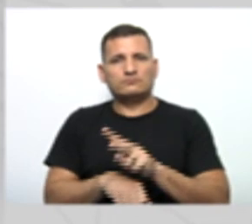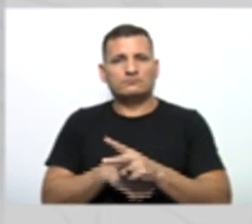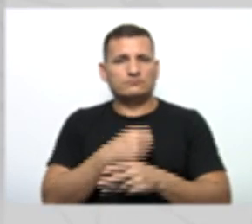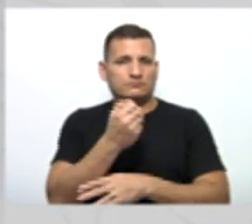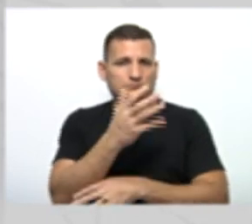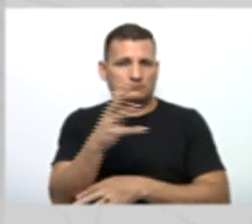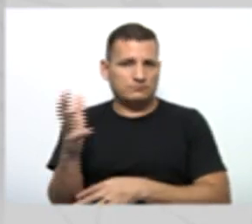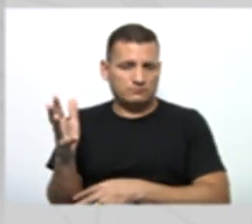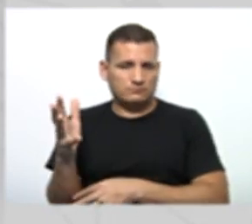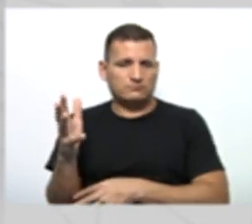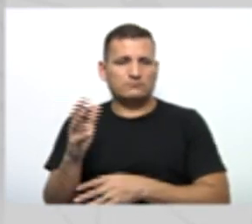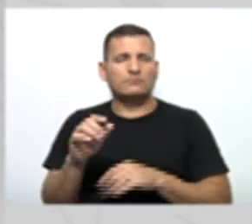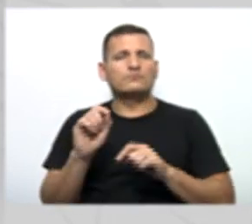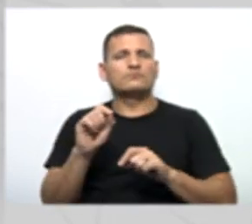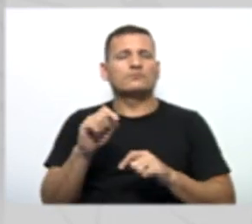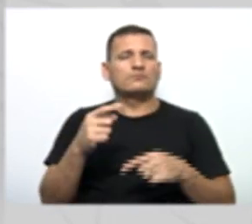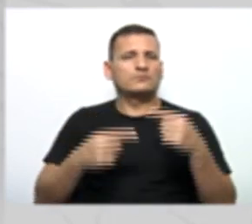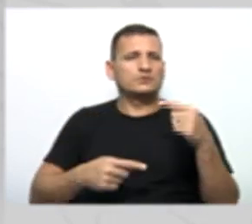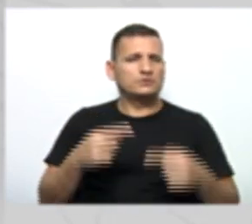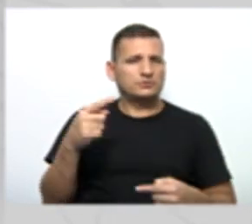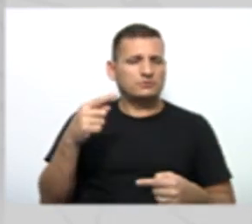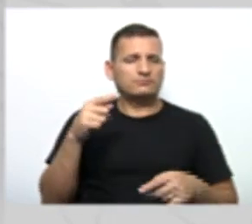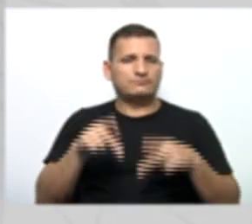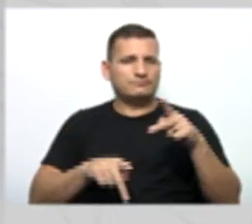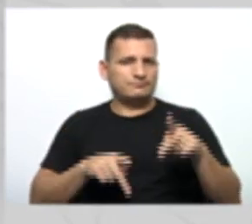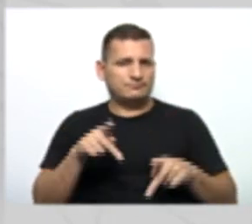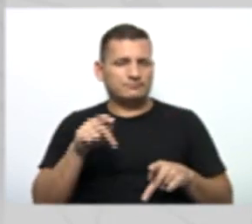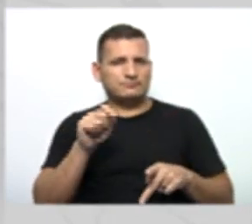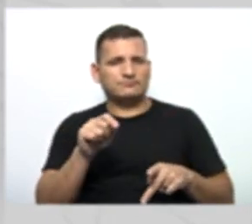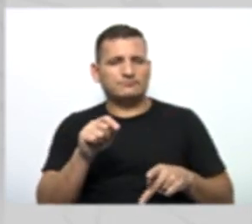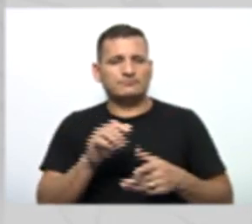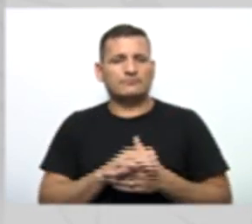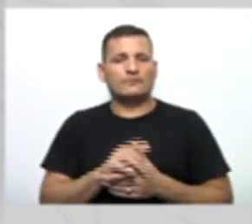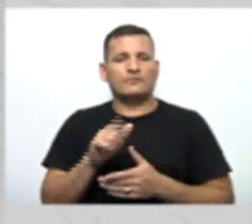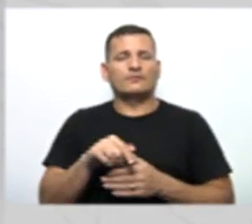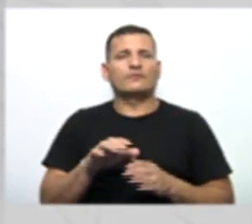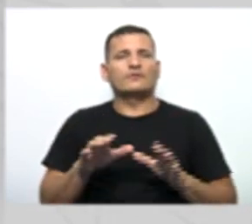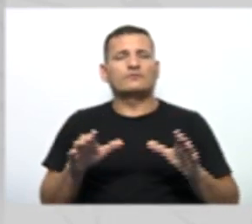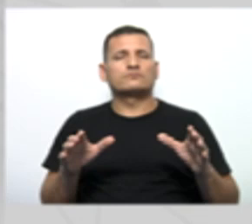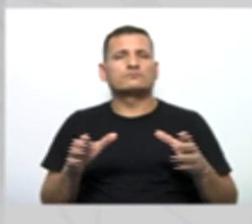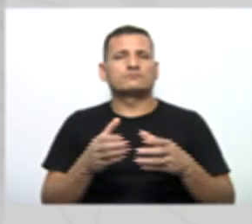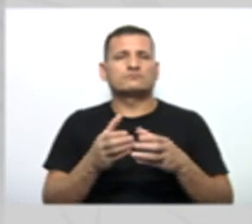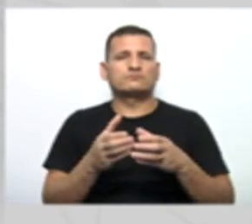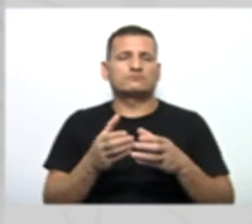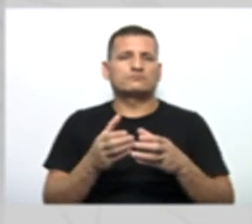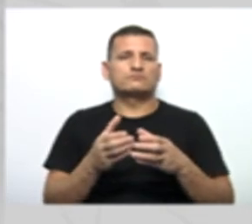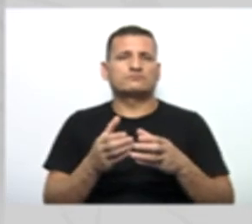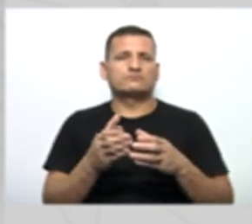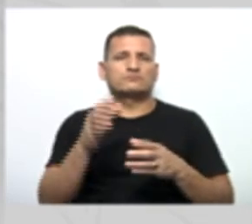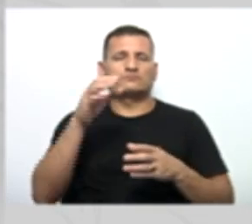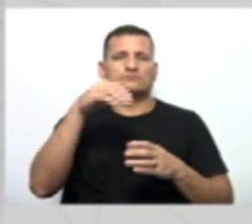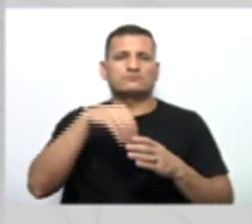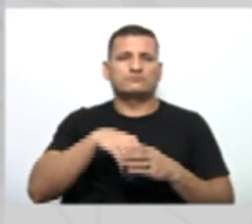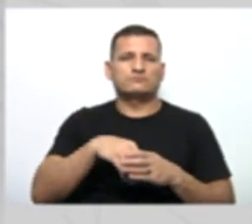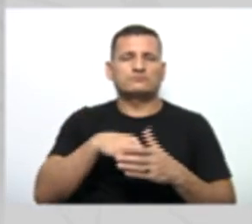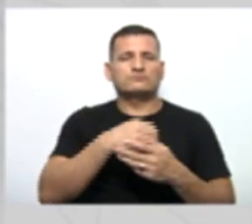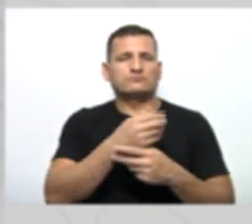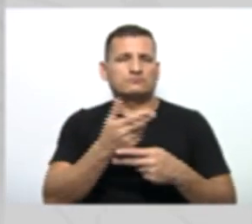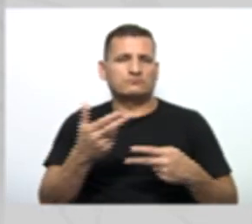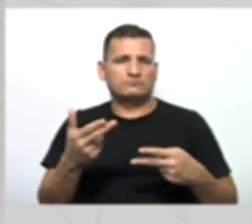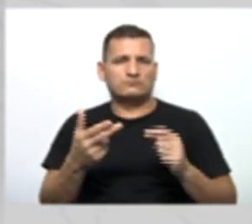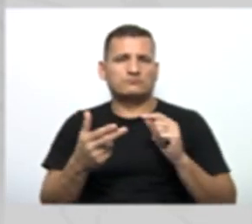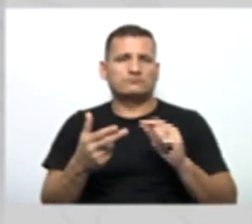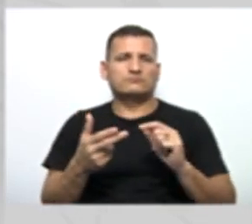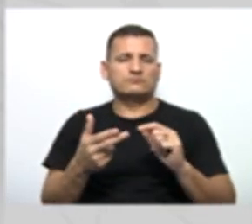Bom, o que é uma política pública? Uma política pública é um conjunto de ações que visa coordenar o